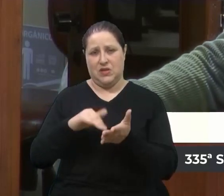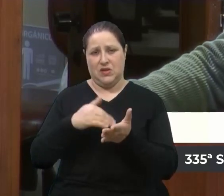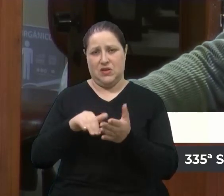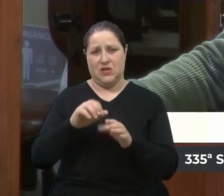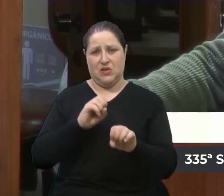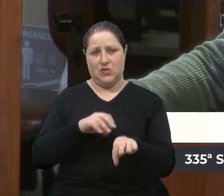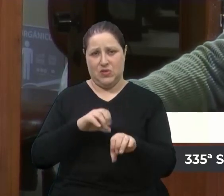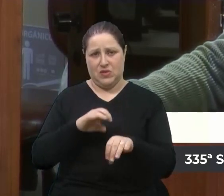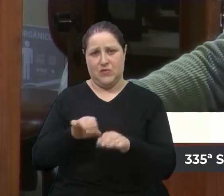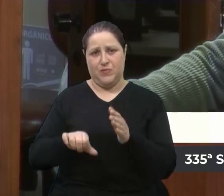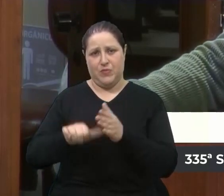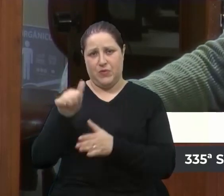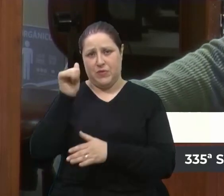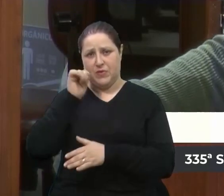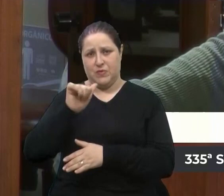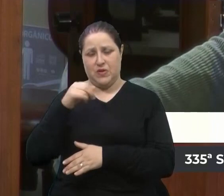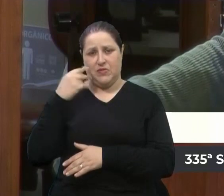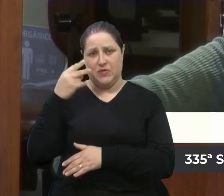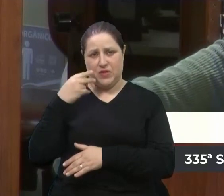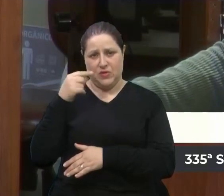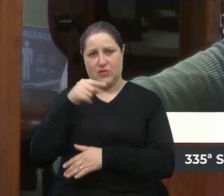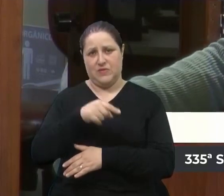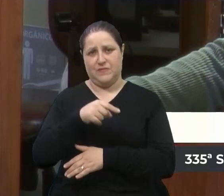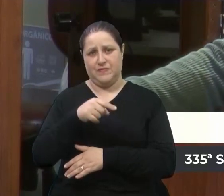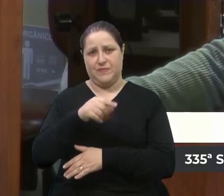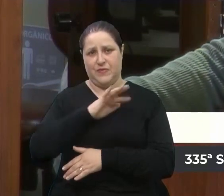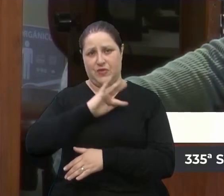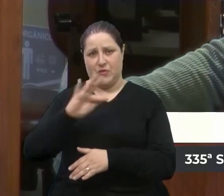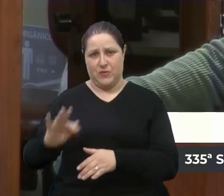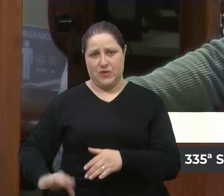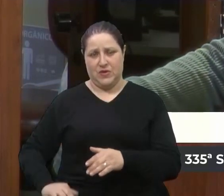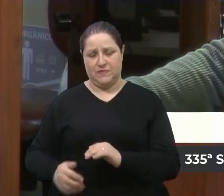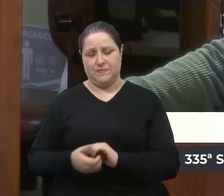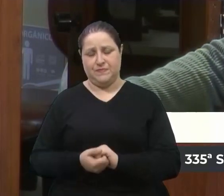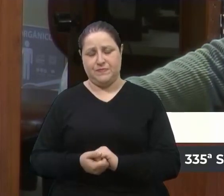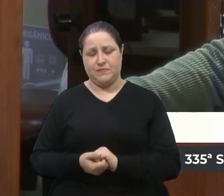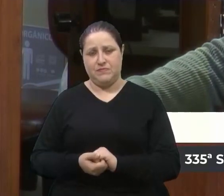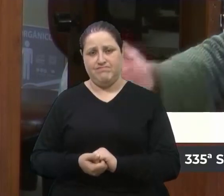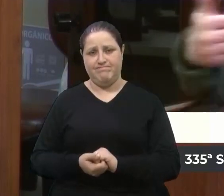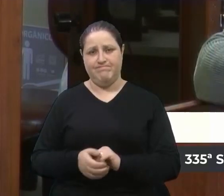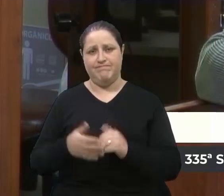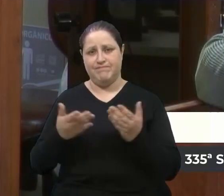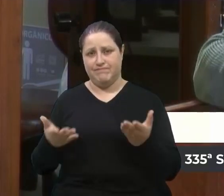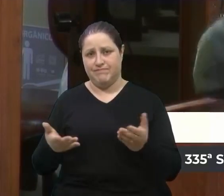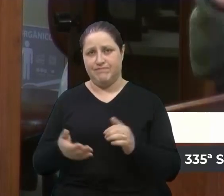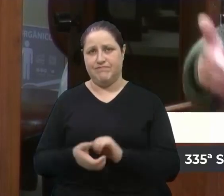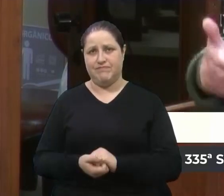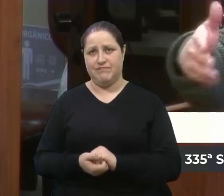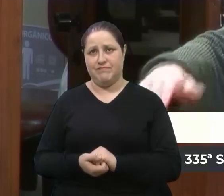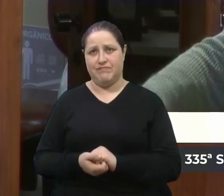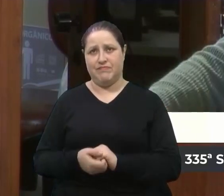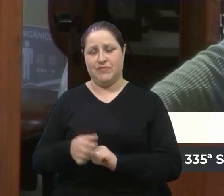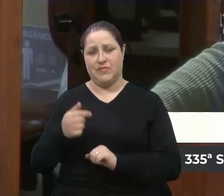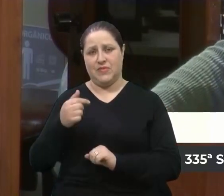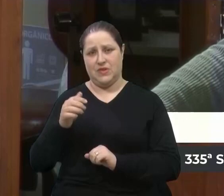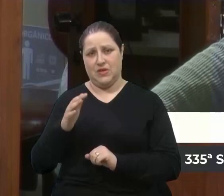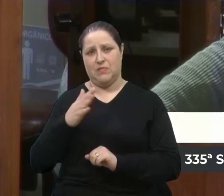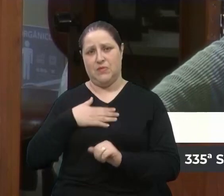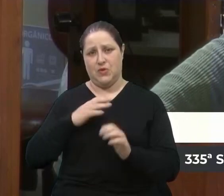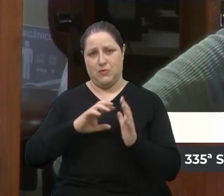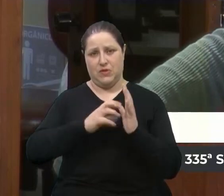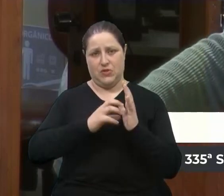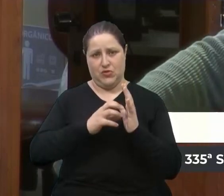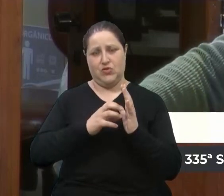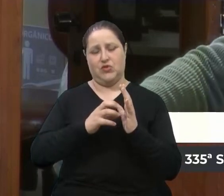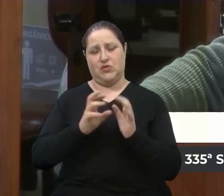a primeira vereadora mulher, né, vereador Bressan. Então, aqui, por parte da bancada do Progressistas,